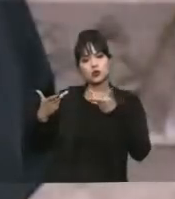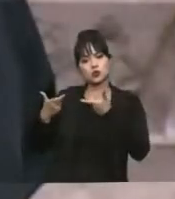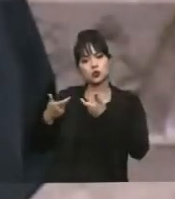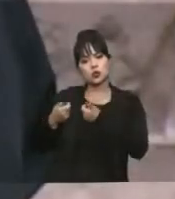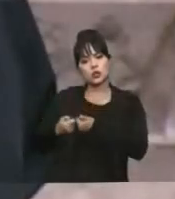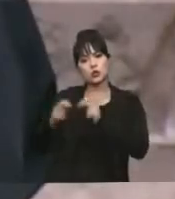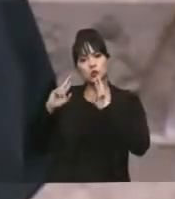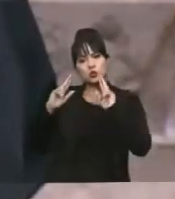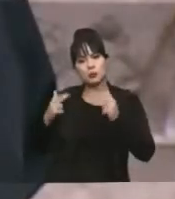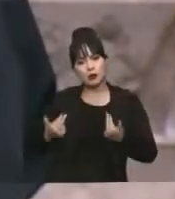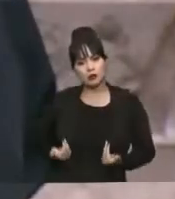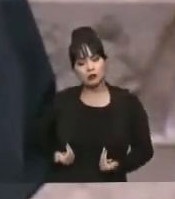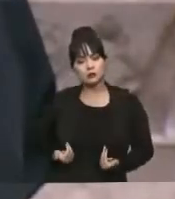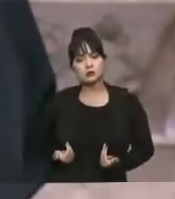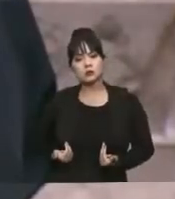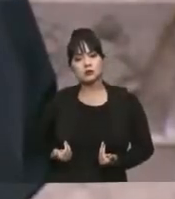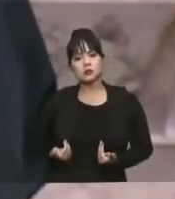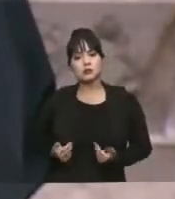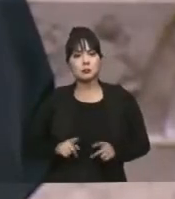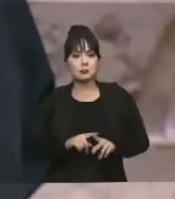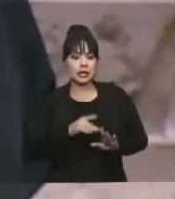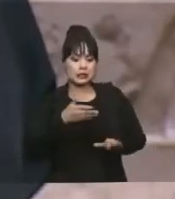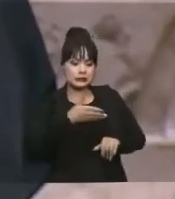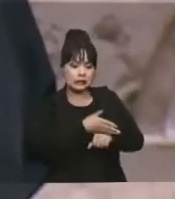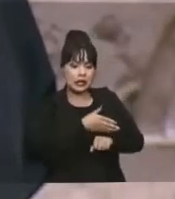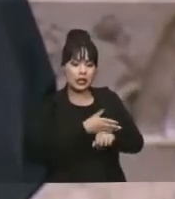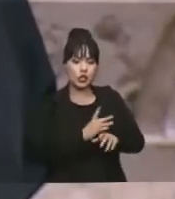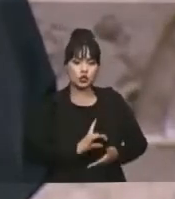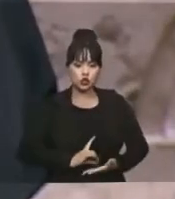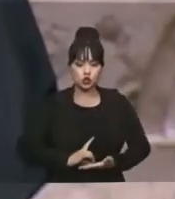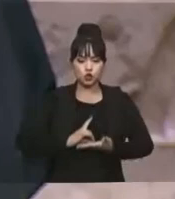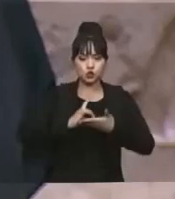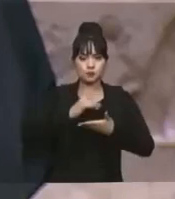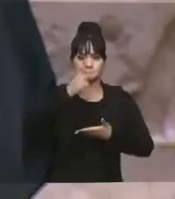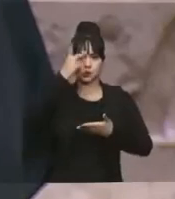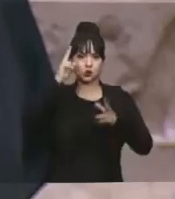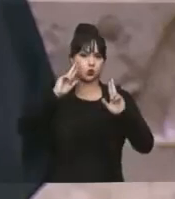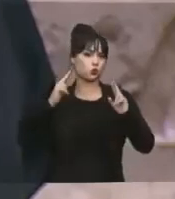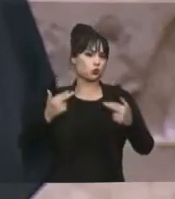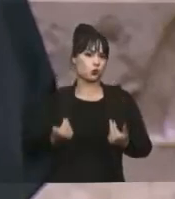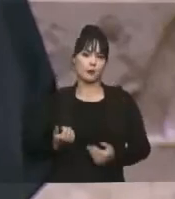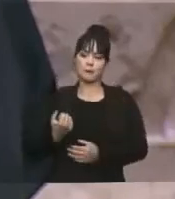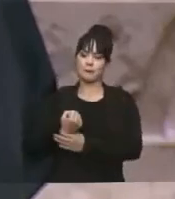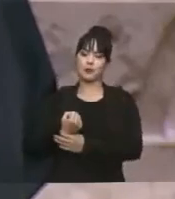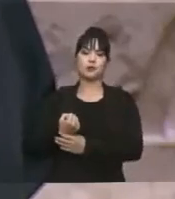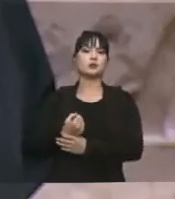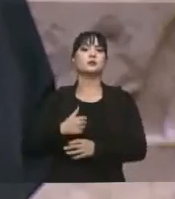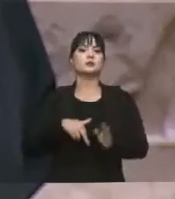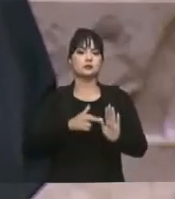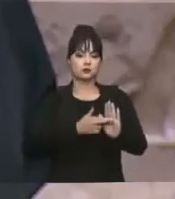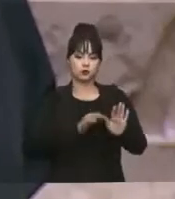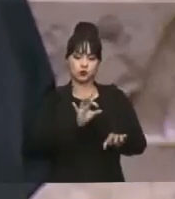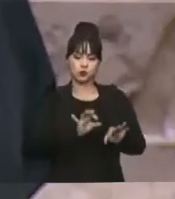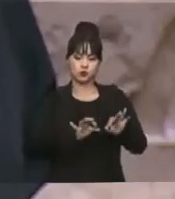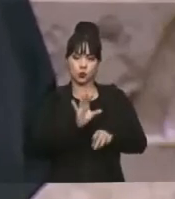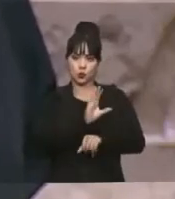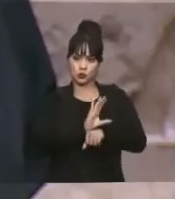qualidades humanas e que integram a dignidade da pessoa humana protegida pela ordem